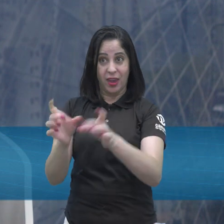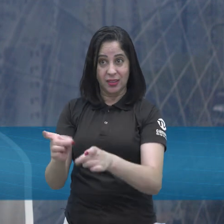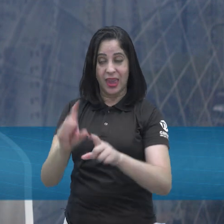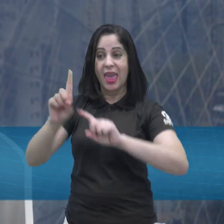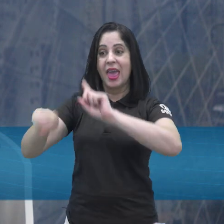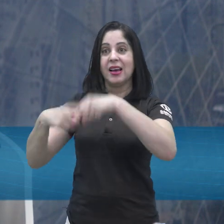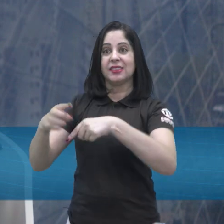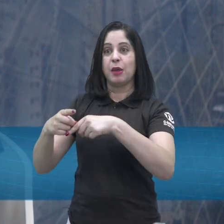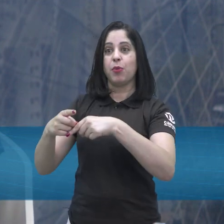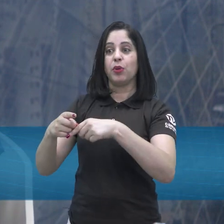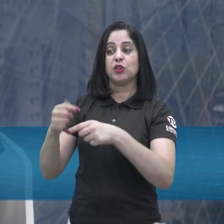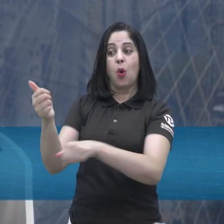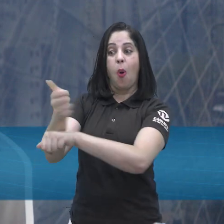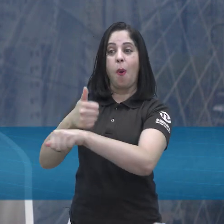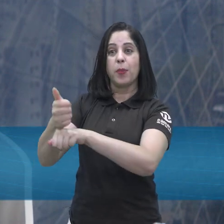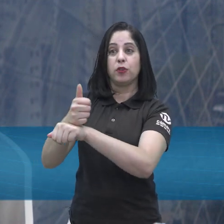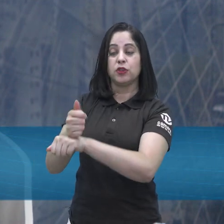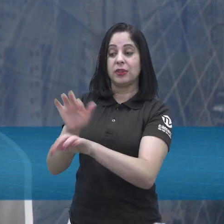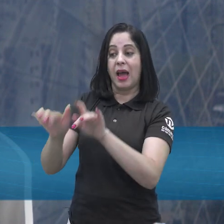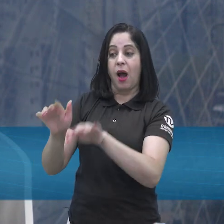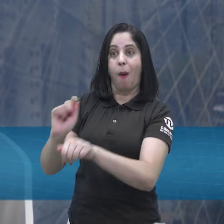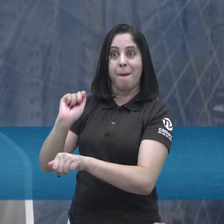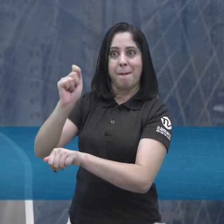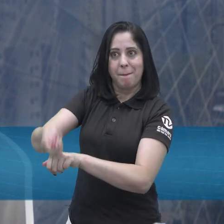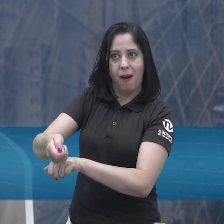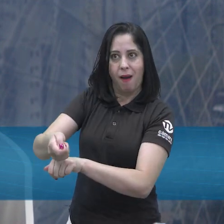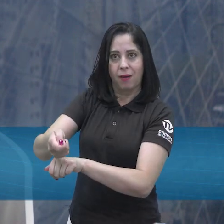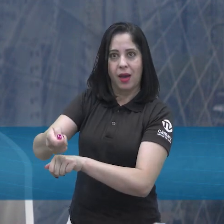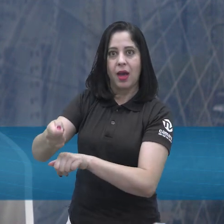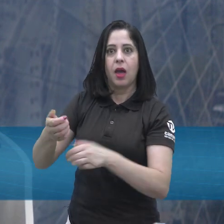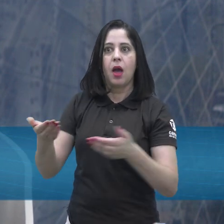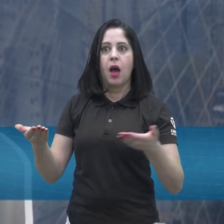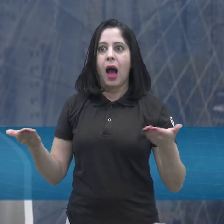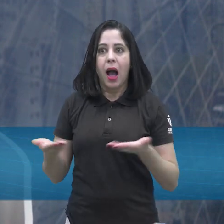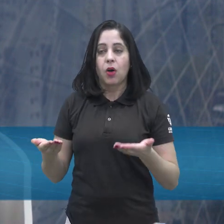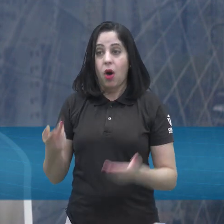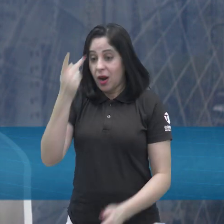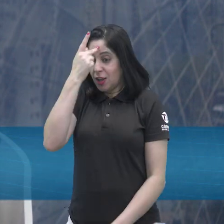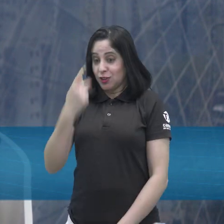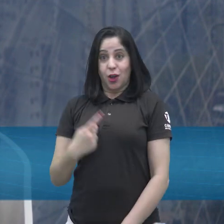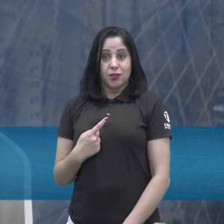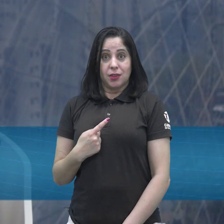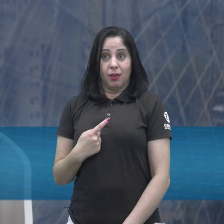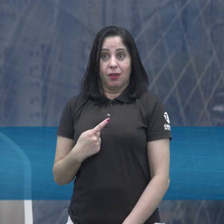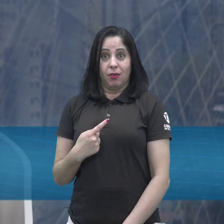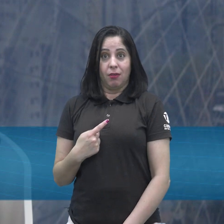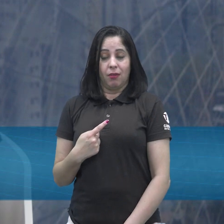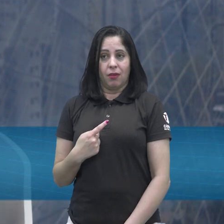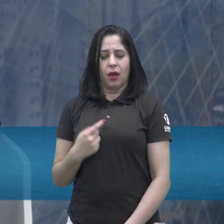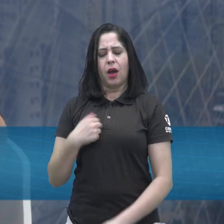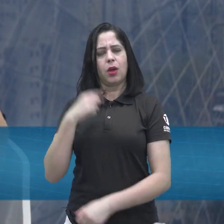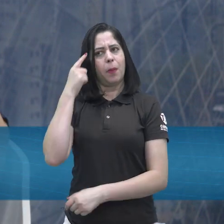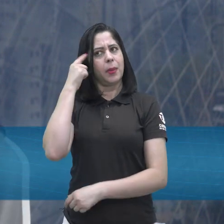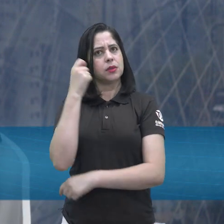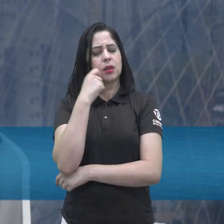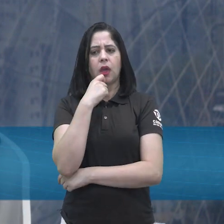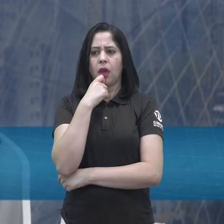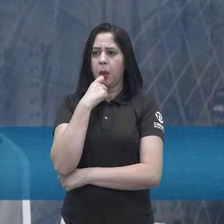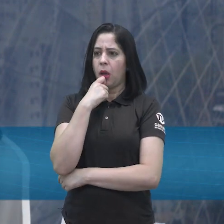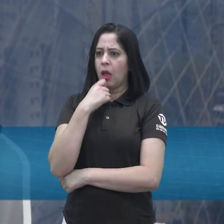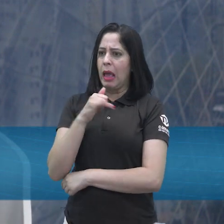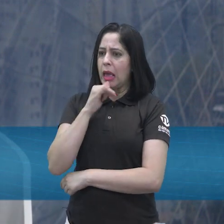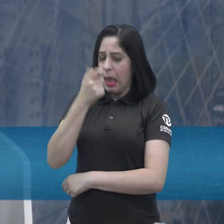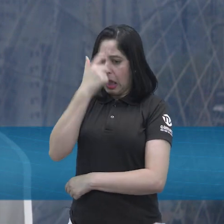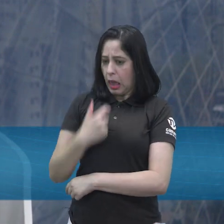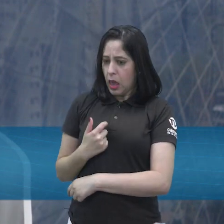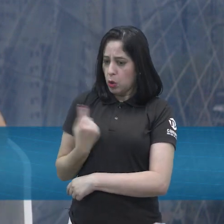você dependia de um profissional para fazer um crédito ou fazer o pagamento, e hoje você faz tudo isso sozinho. Aí você se viu como